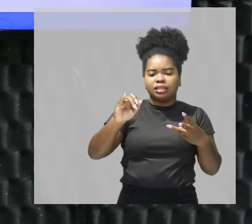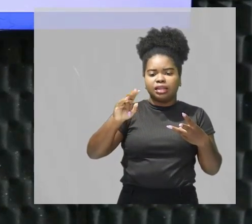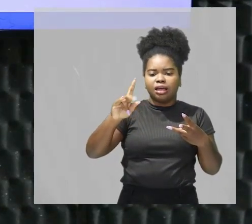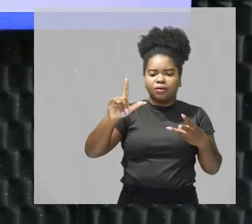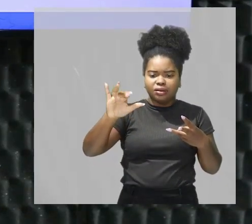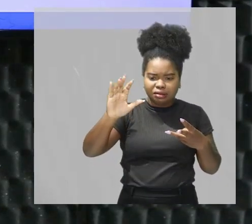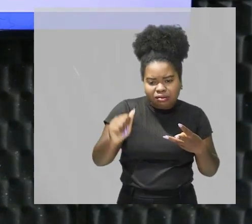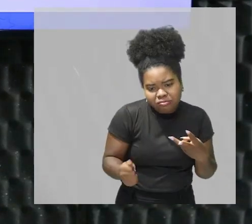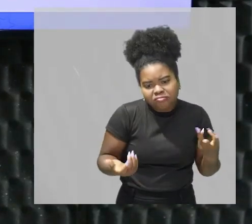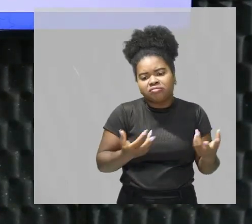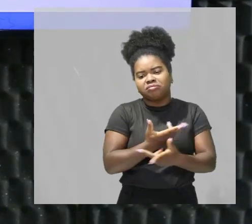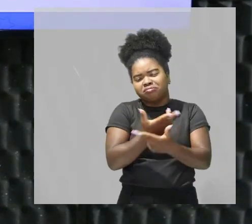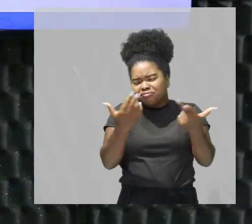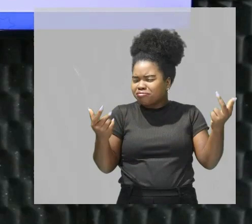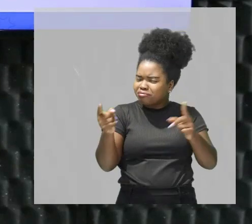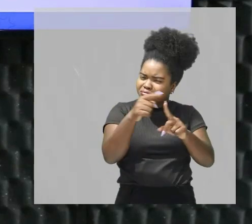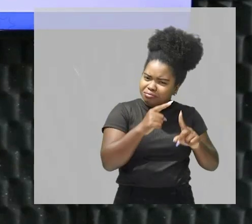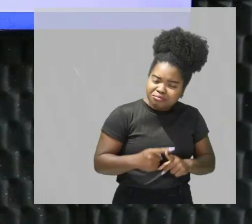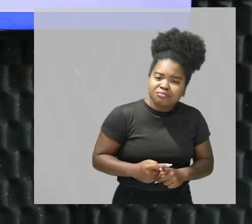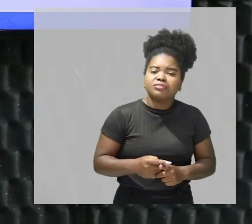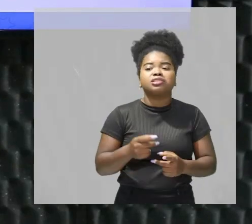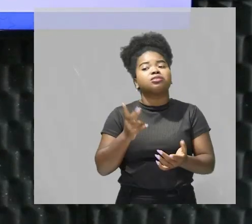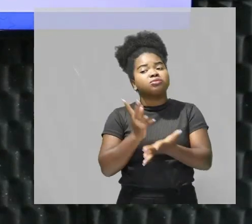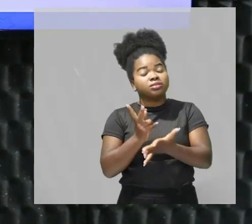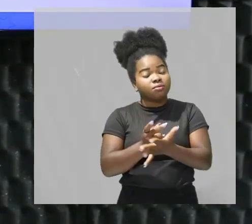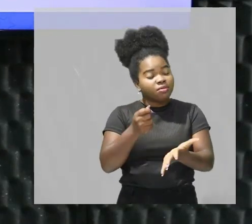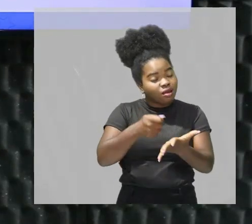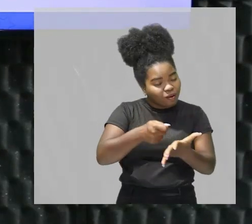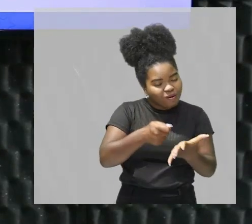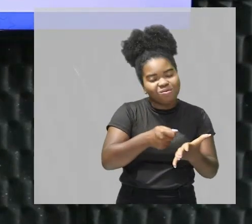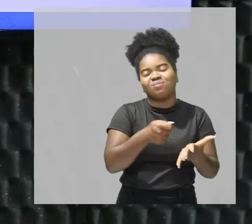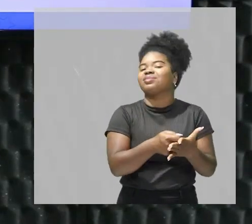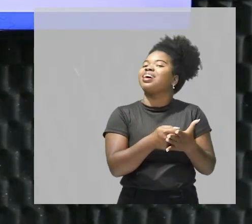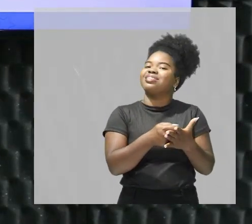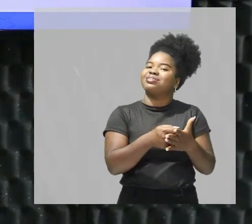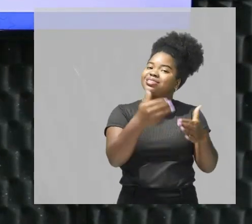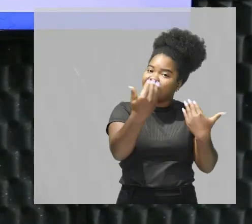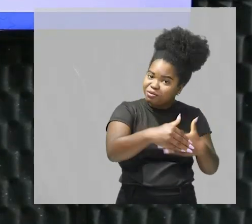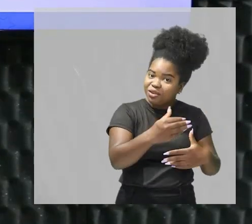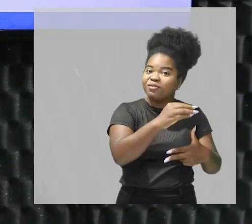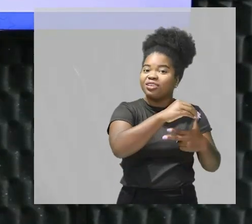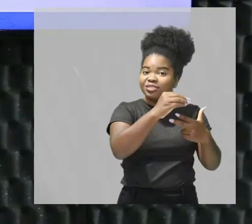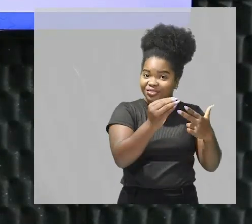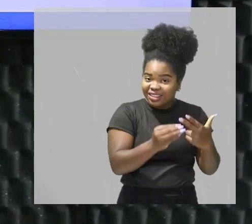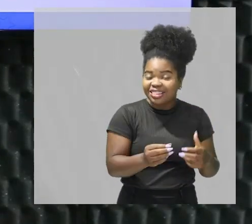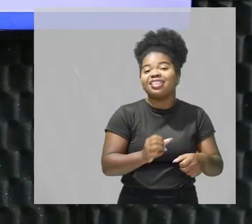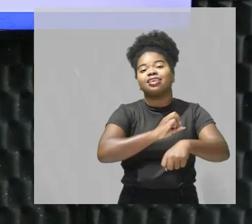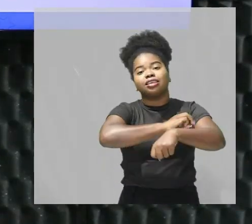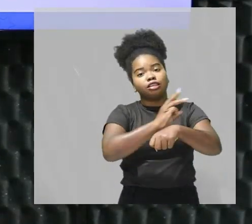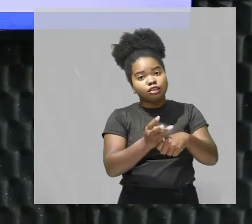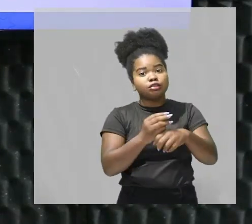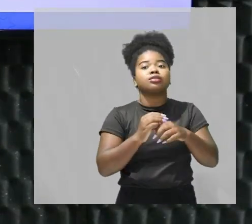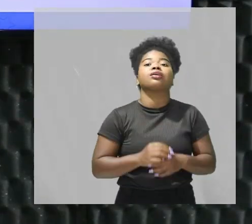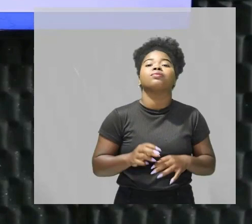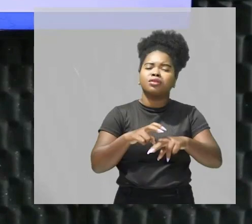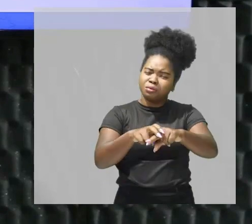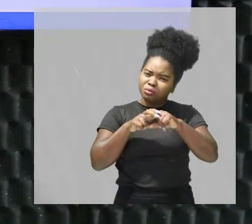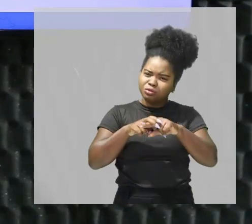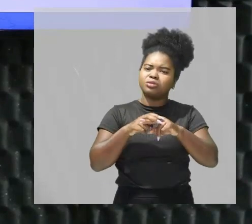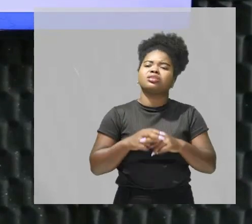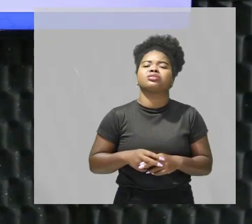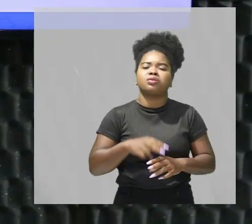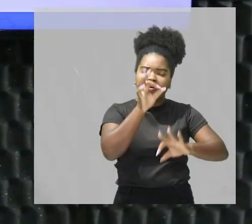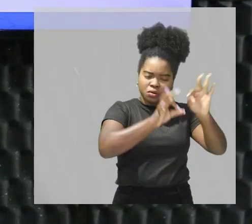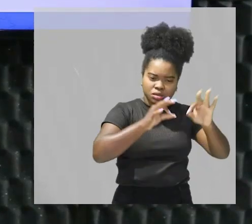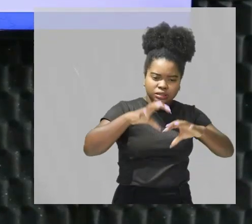desses dois concursos, Pais Uema e Enem. Por isso, né, tivemos que dividir o vídeo em duas partes, porque são muitas